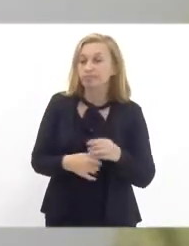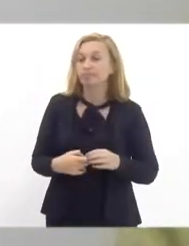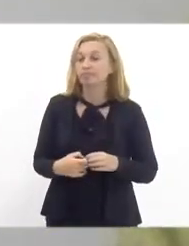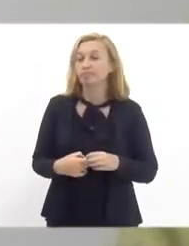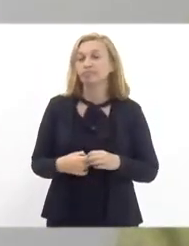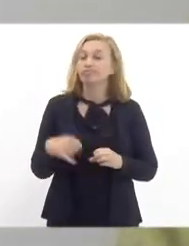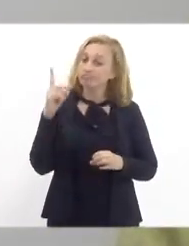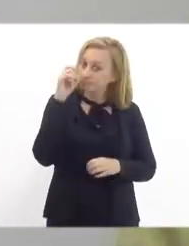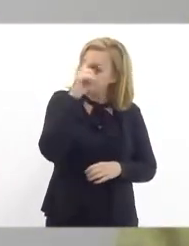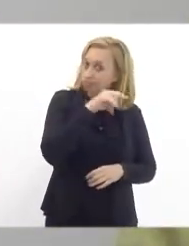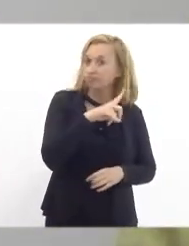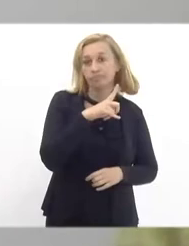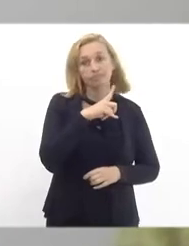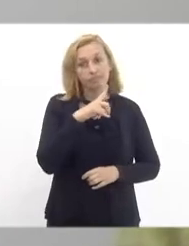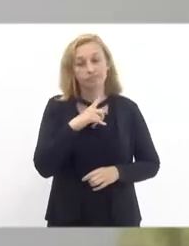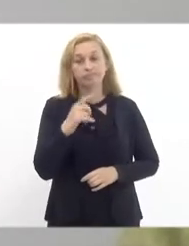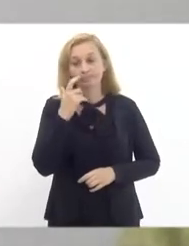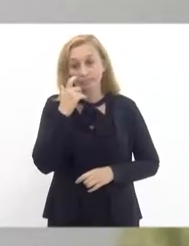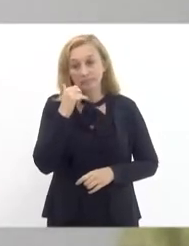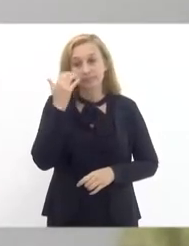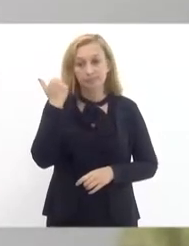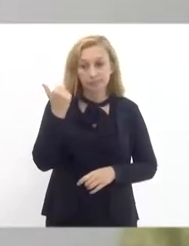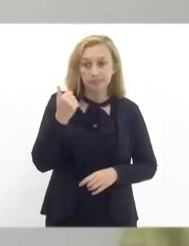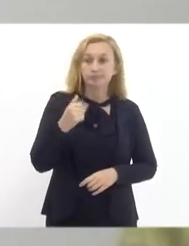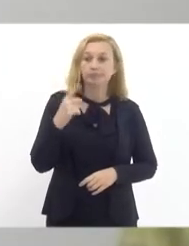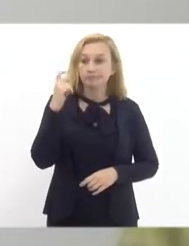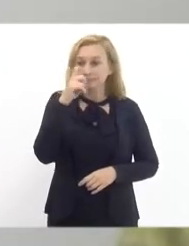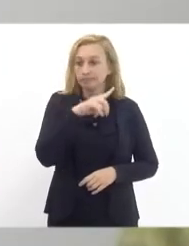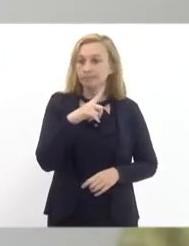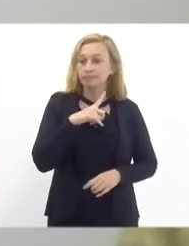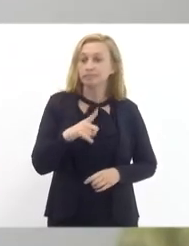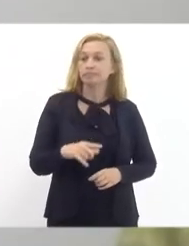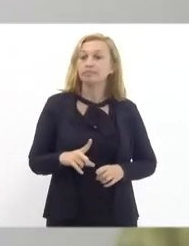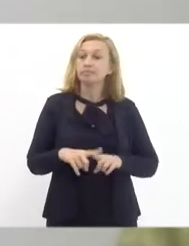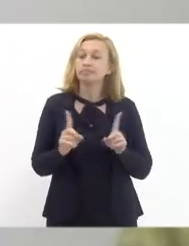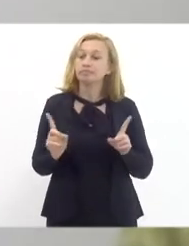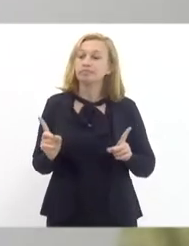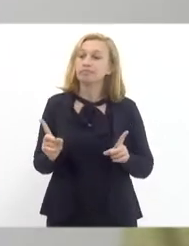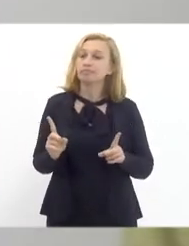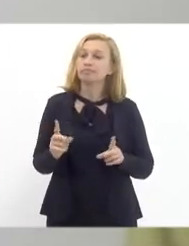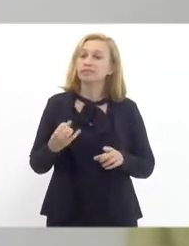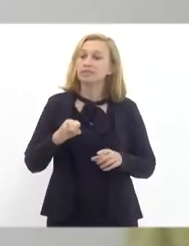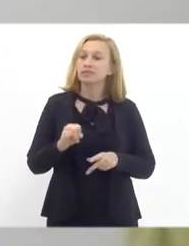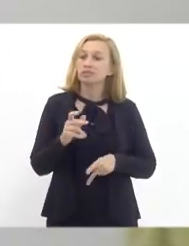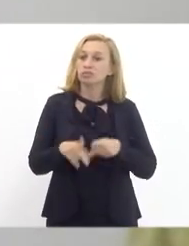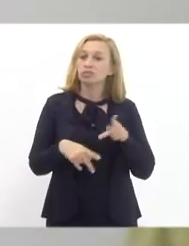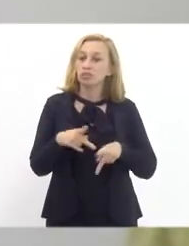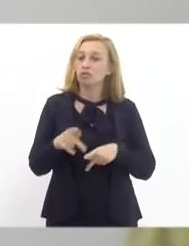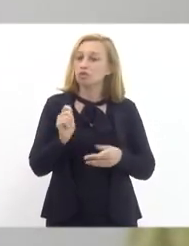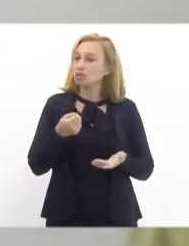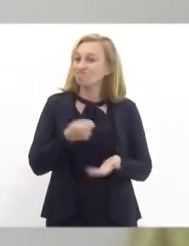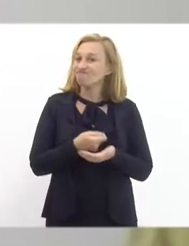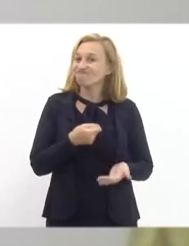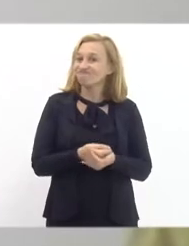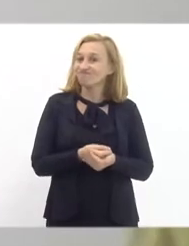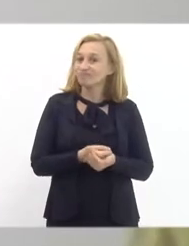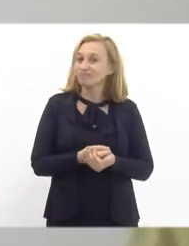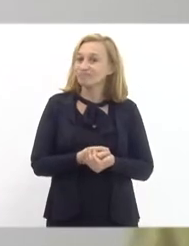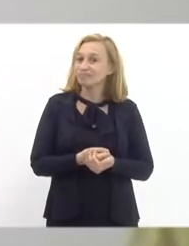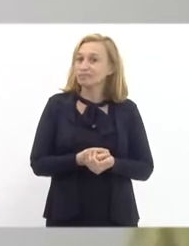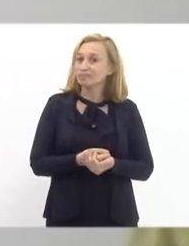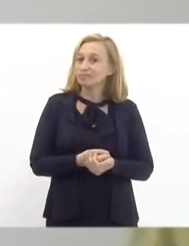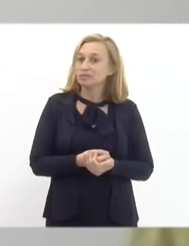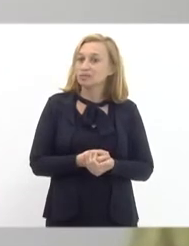dificuldades, a gente sabe da dificuldade que a gente tem, mas se a população não cobrar, eu acho que